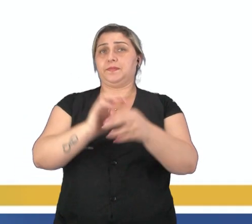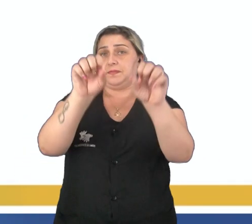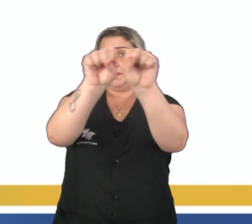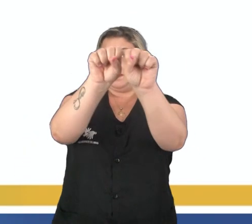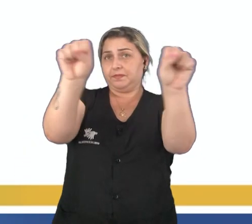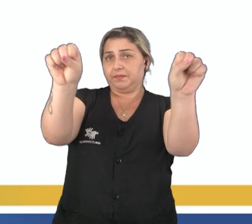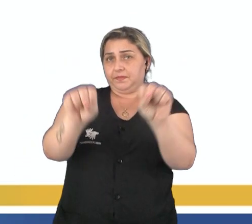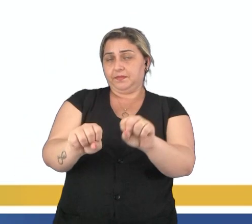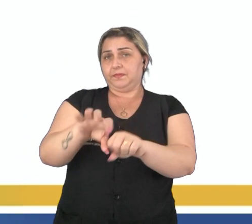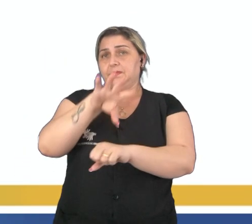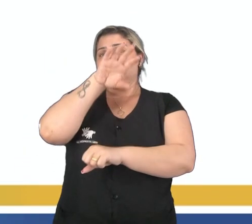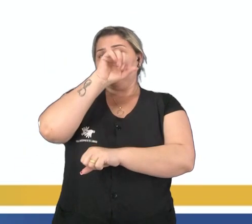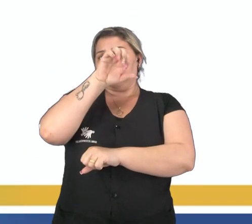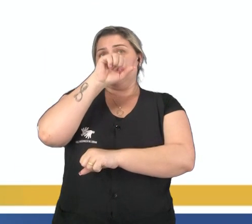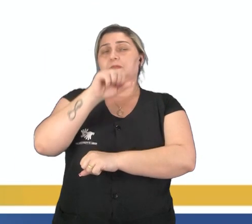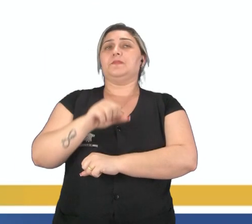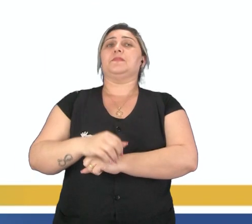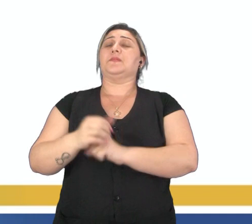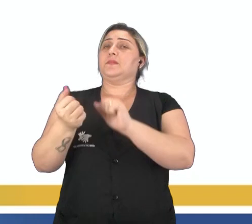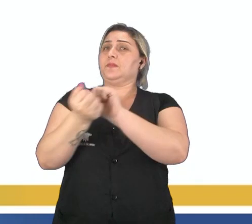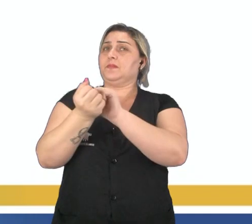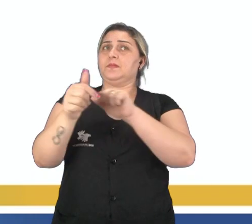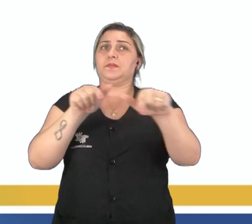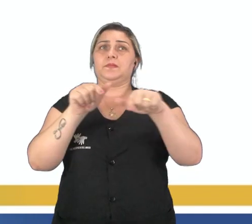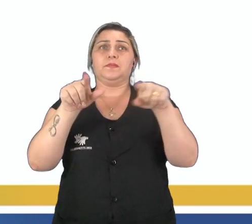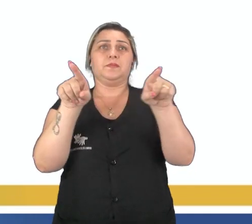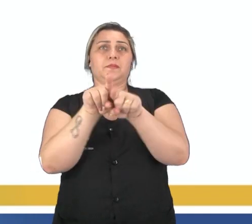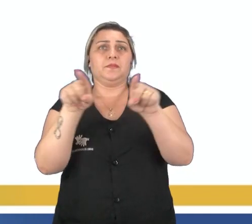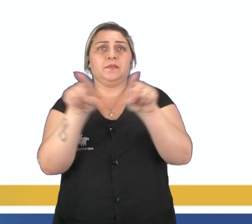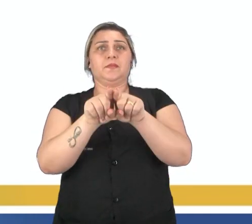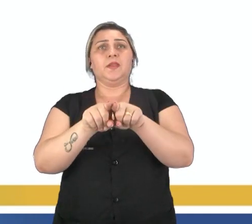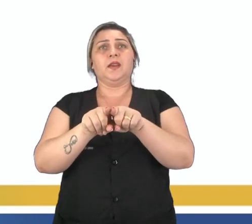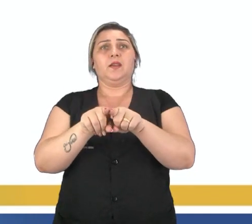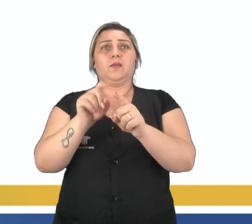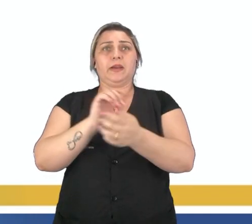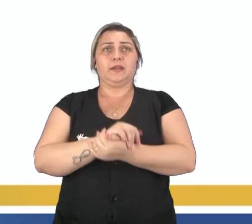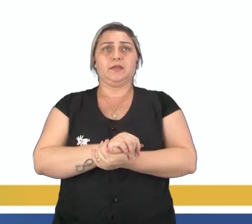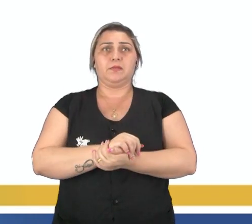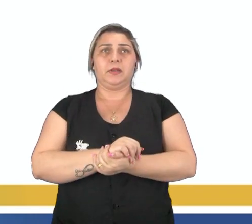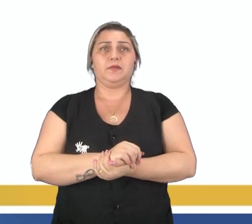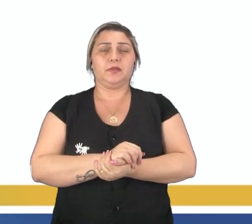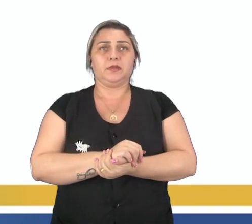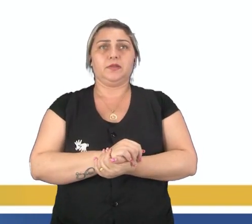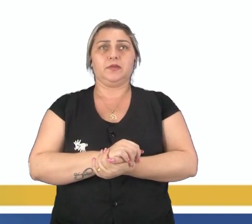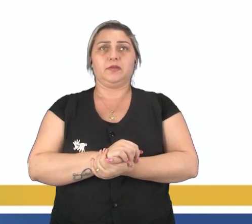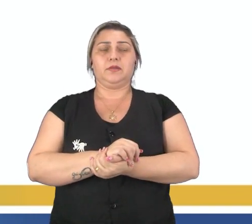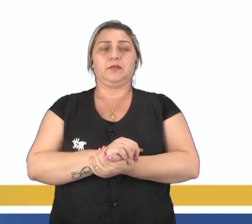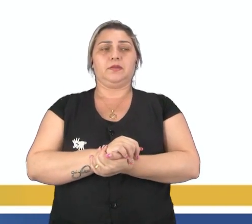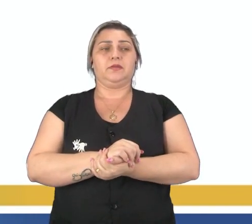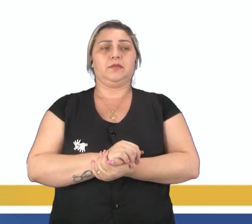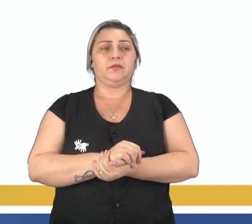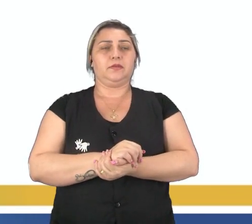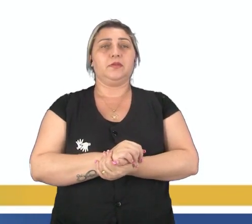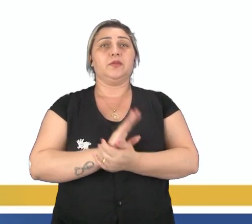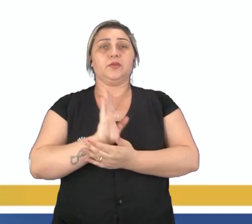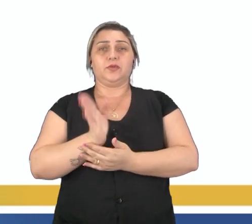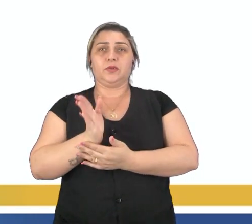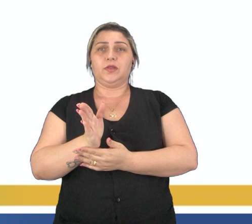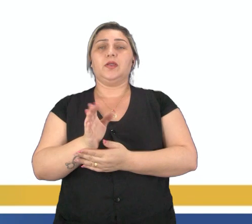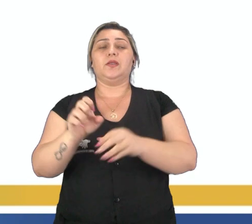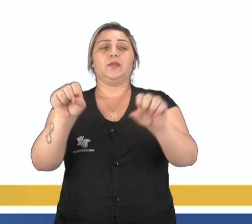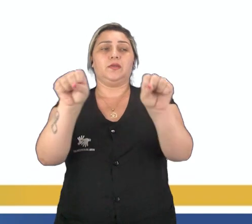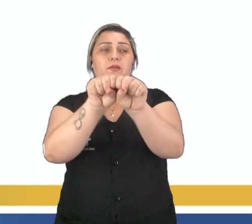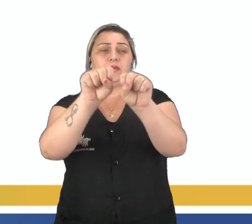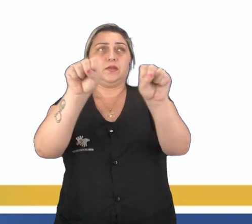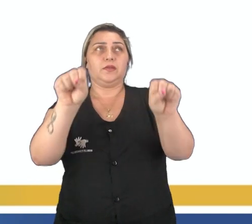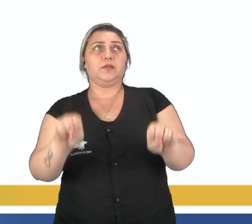né, respiratório e cardiovascular trabalhando juntos, a gente tem outros dois que também trabalham juntos, já para uma outra função. Agora a